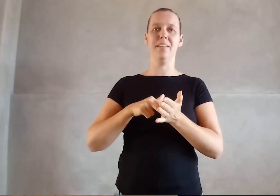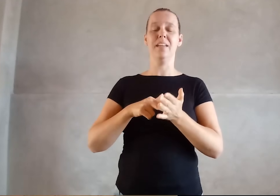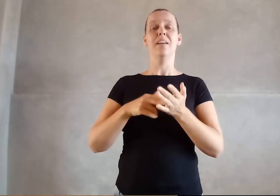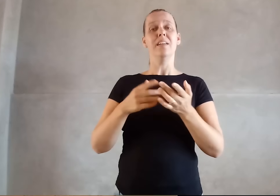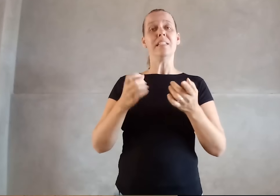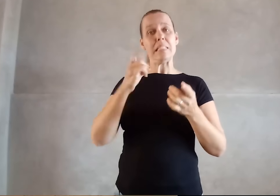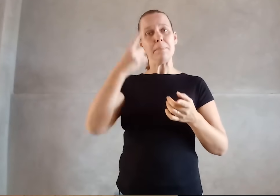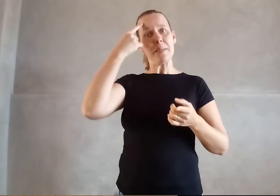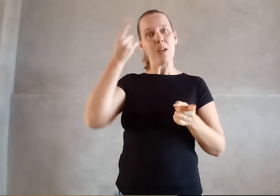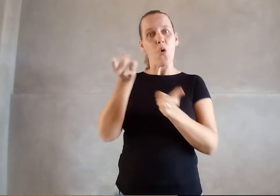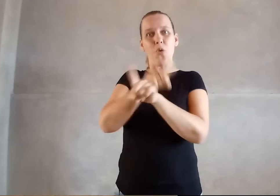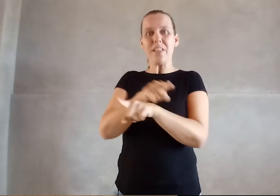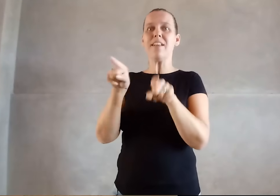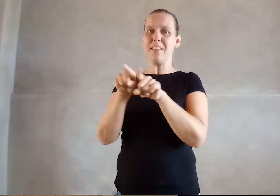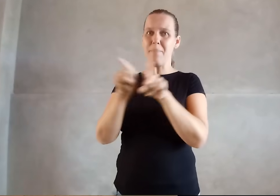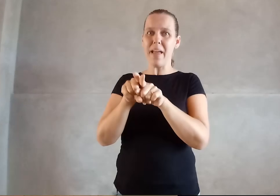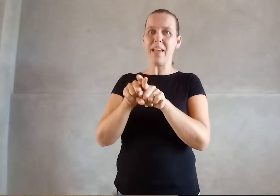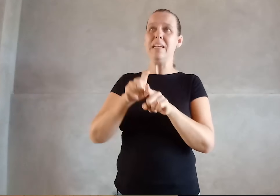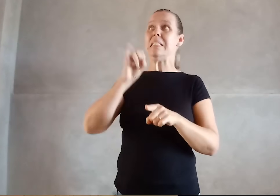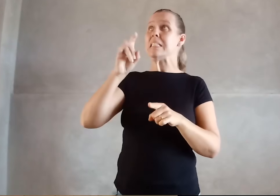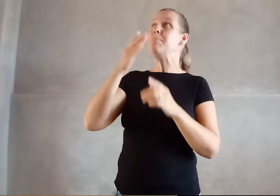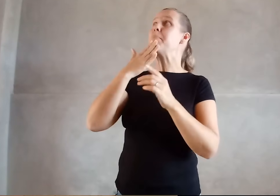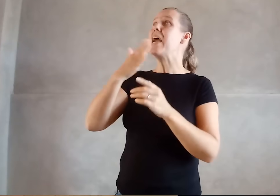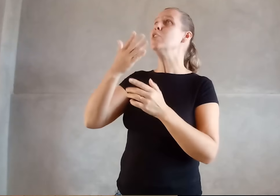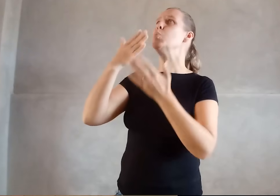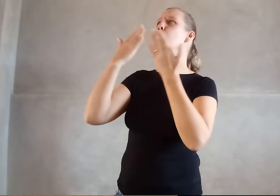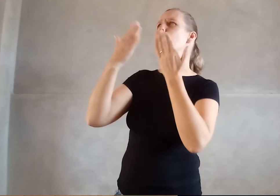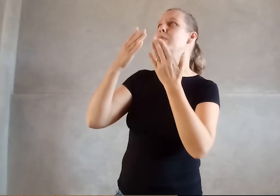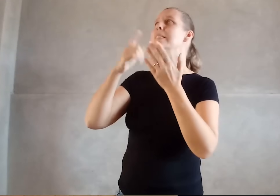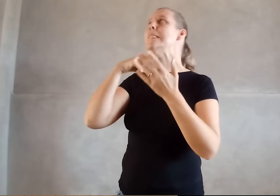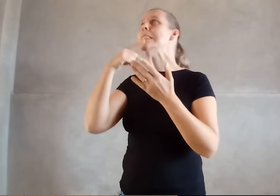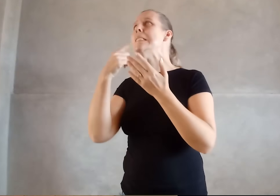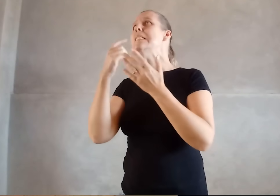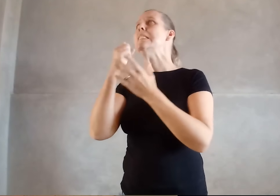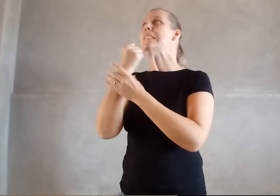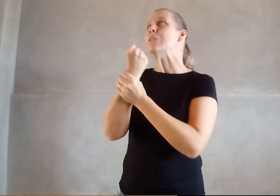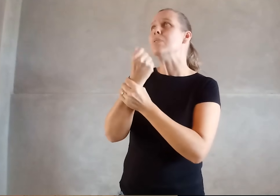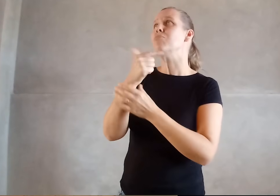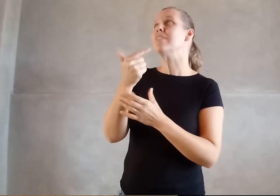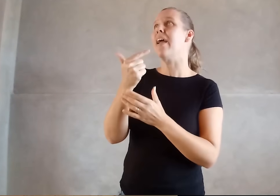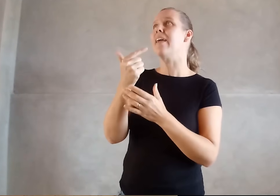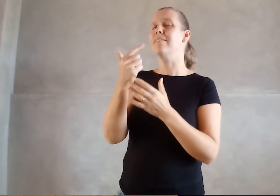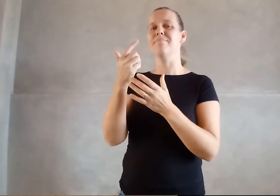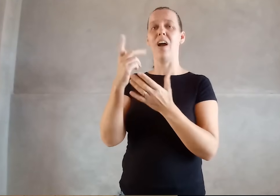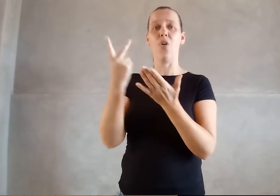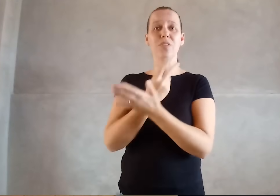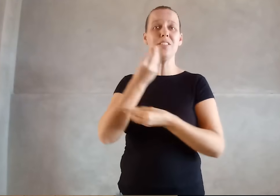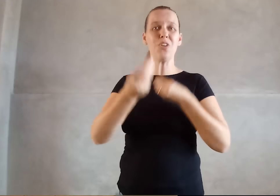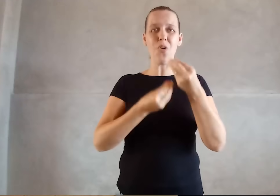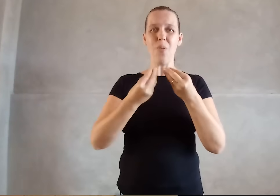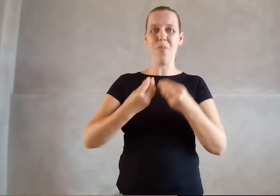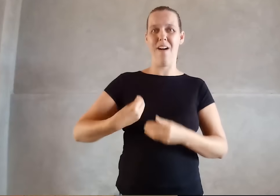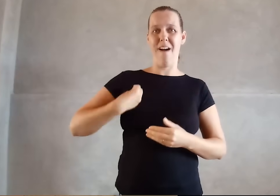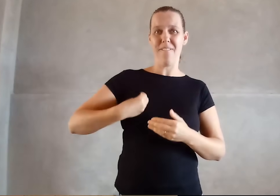com inseguranças, com incredulidade. Sabe o que vai acontecer na sua vida e na minha vida? Além da nossa oração, ela